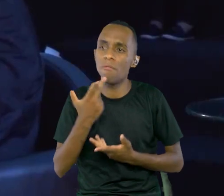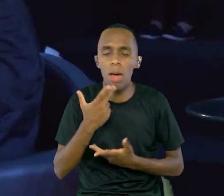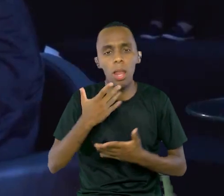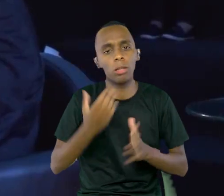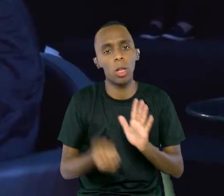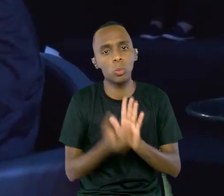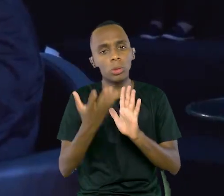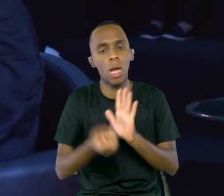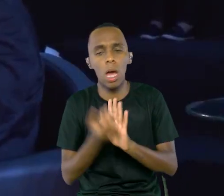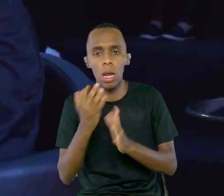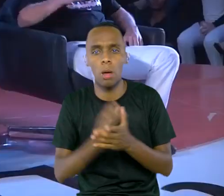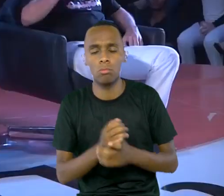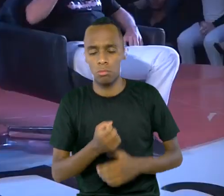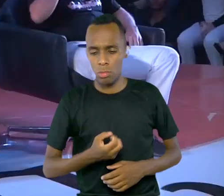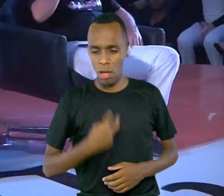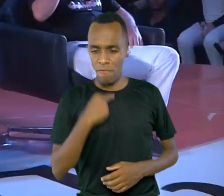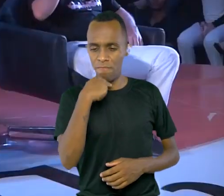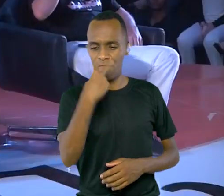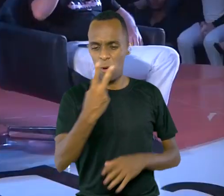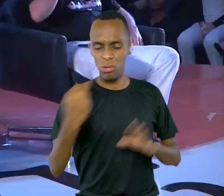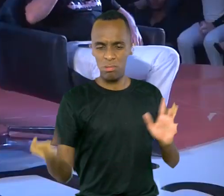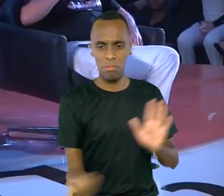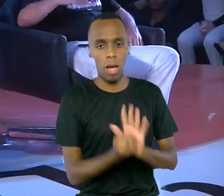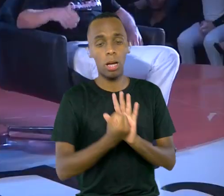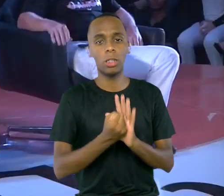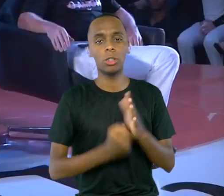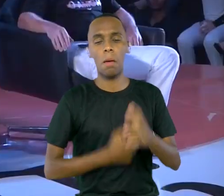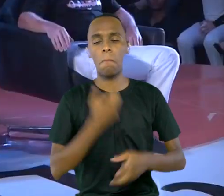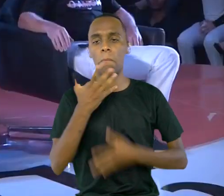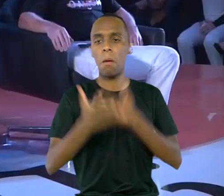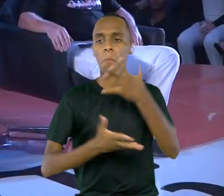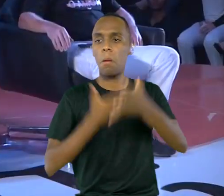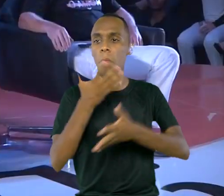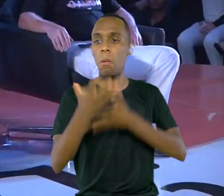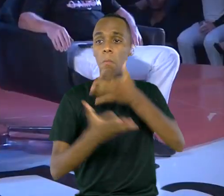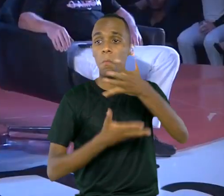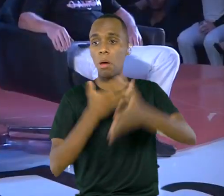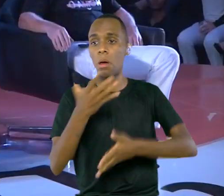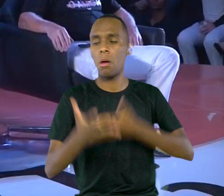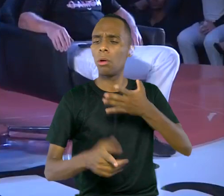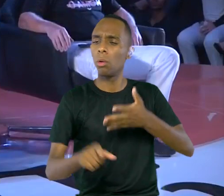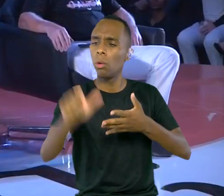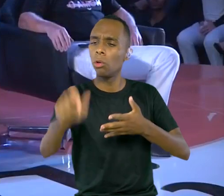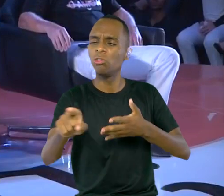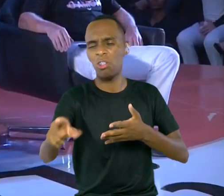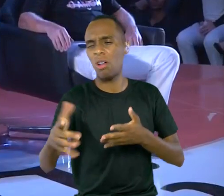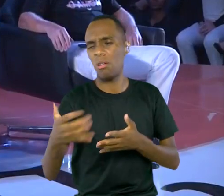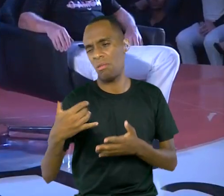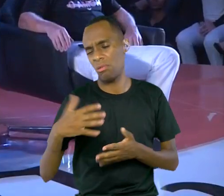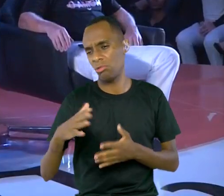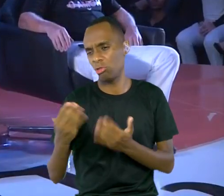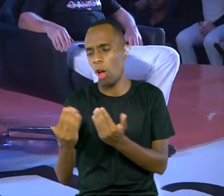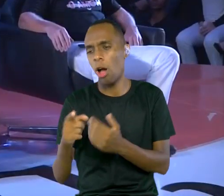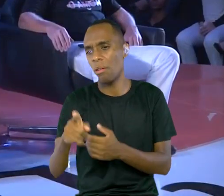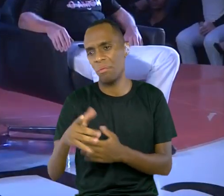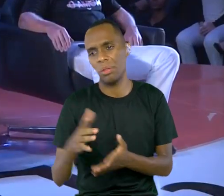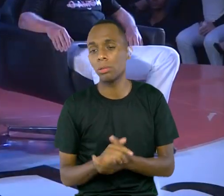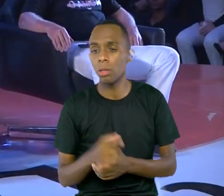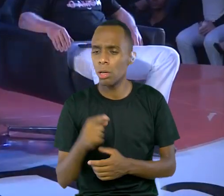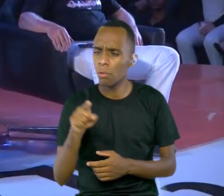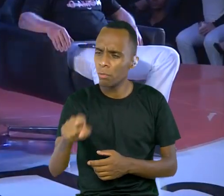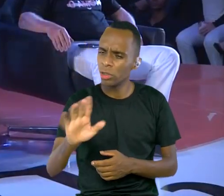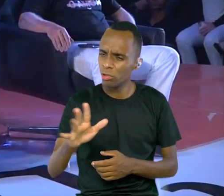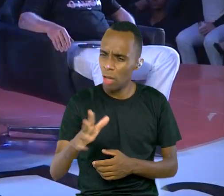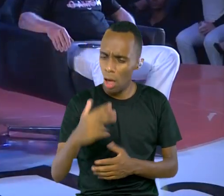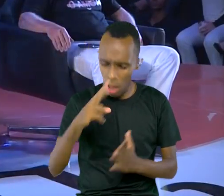Ilíada naquele sarau, com aquela voz marcante. De repente, ele virou para um jovem de 20 e poucos anos e